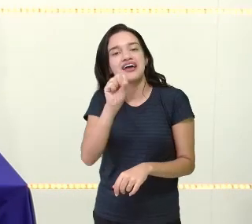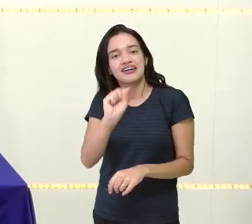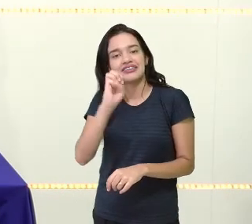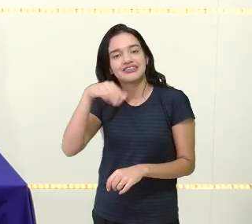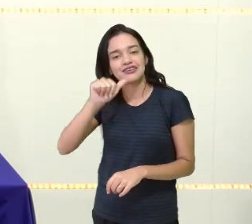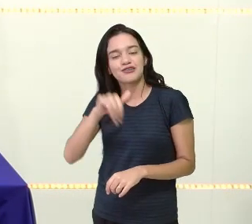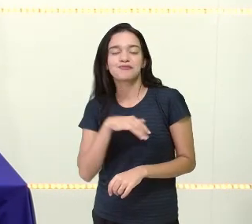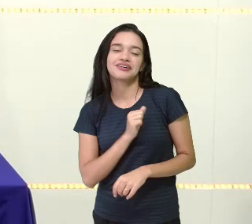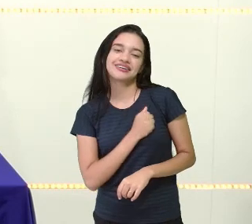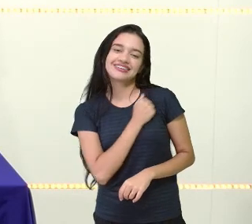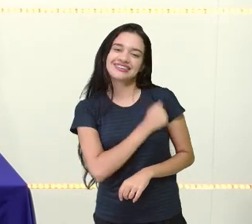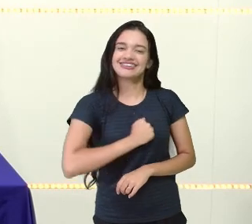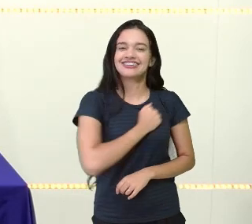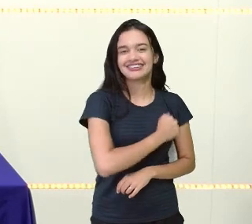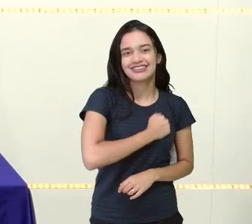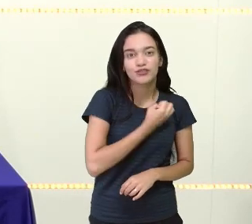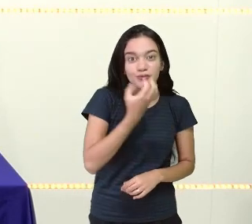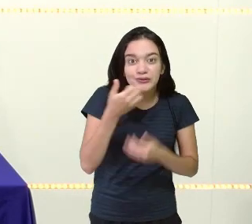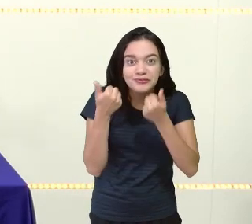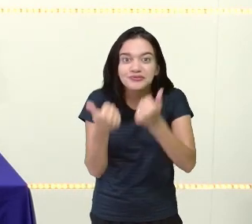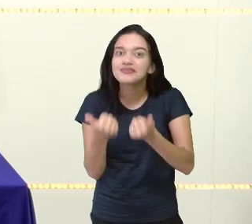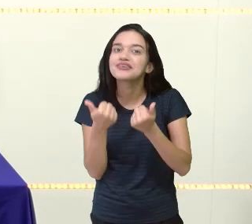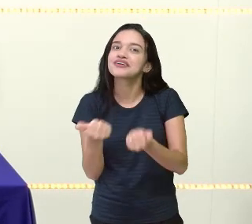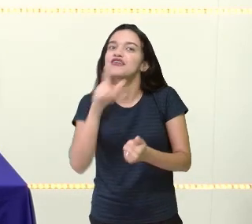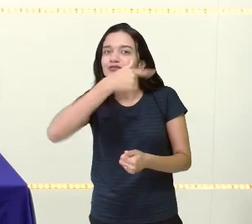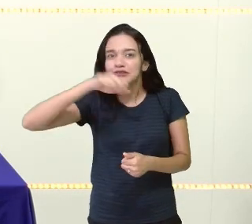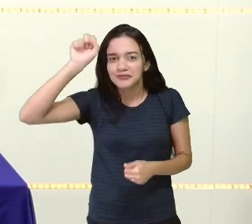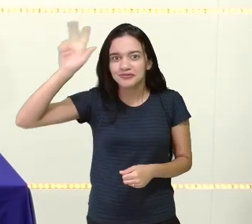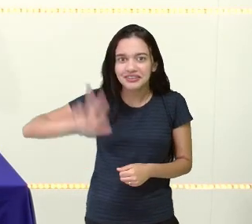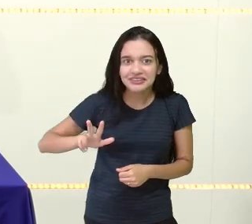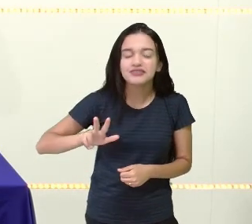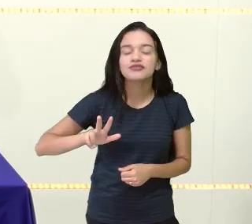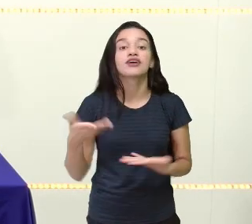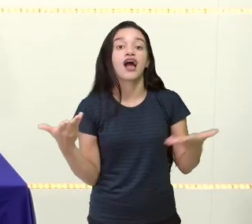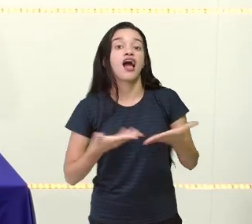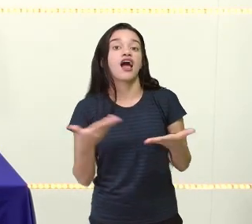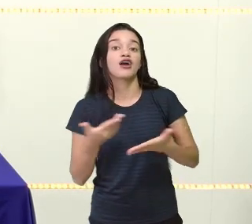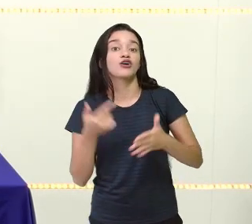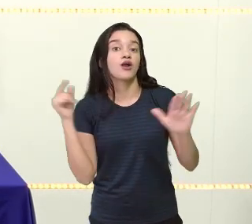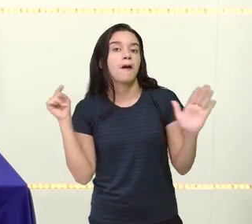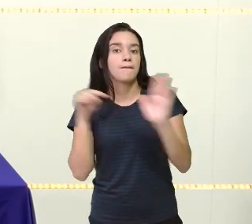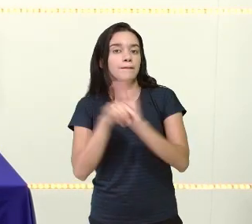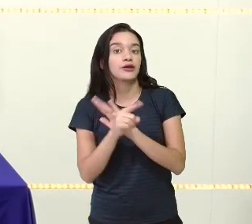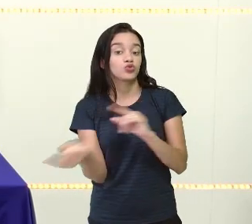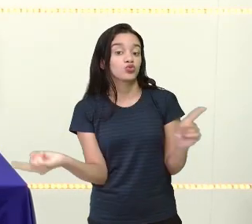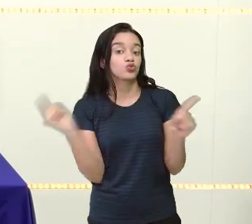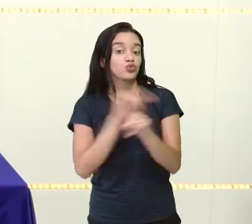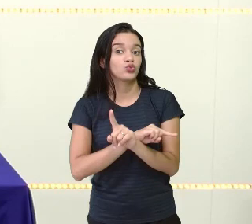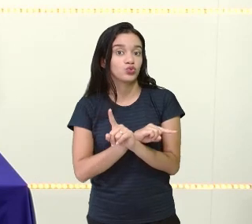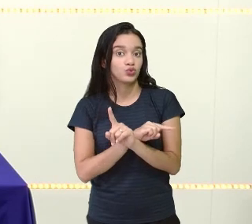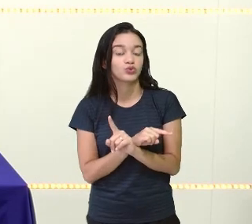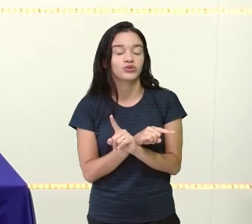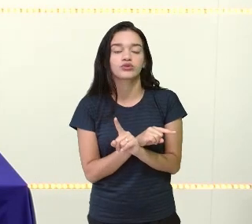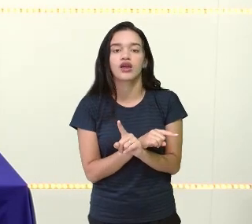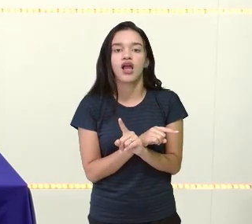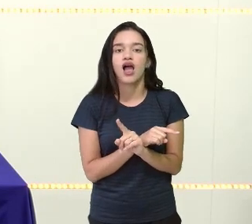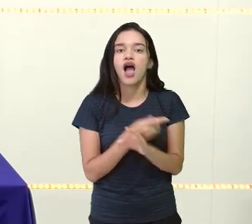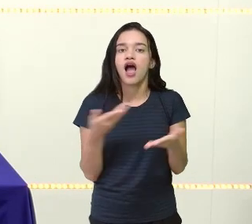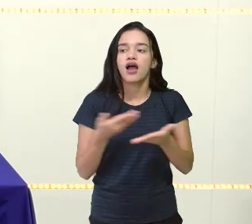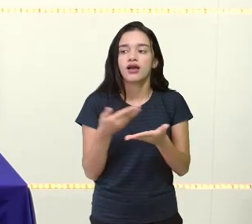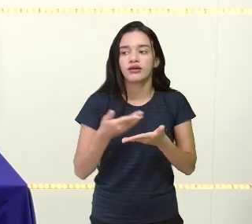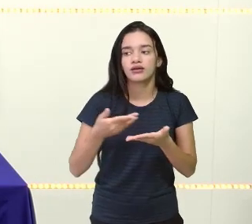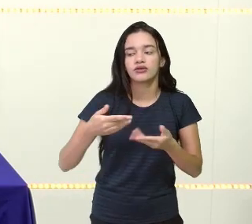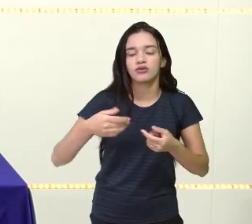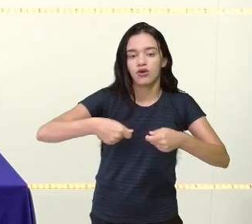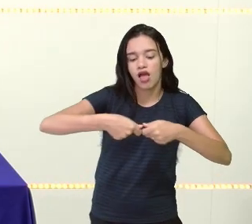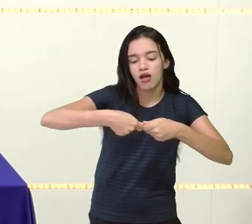estava com saudade de Samara. Muito bem, vocês estão bem espertos. Agora eu vou fazer a pergunta ao contrário. A fita métrica